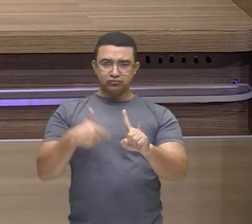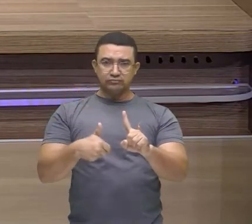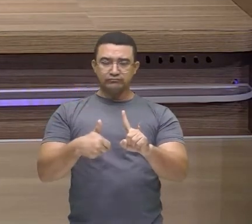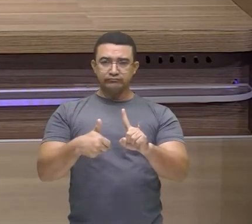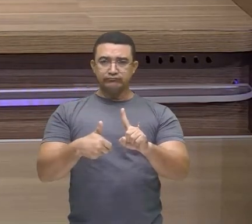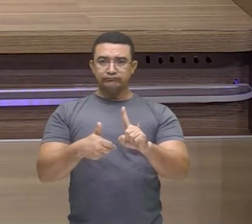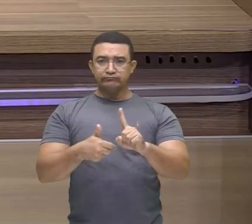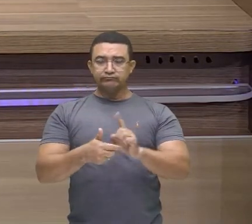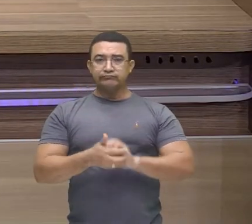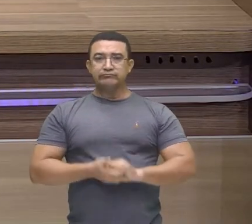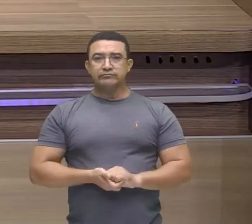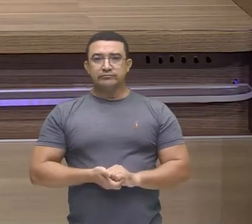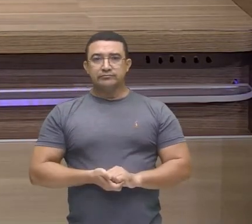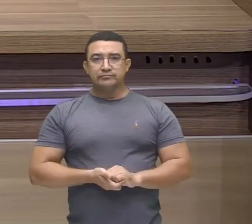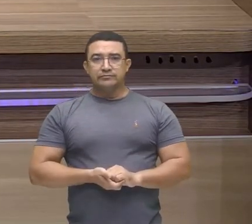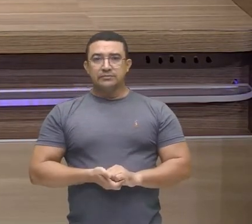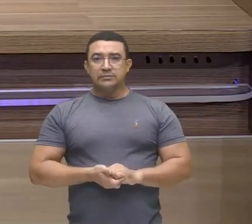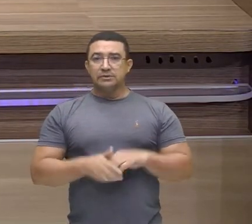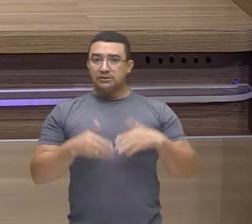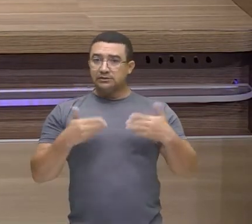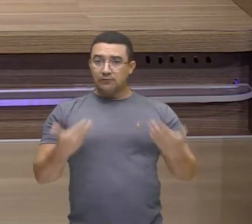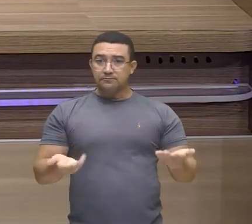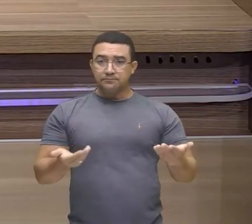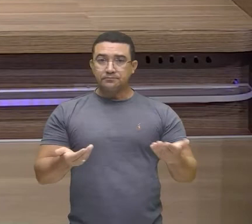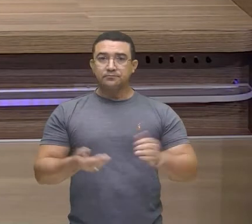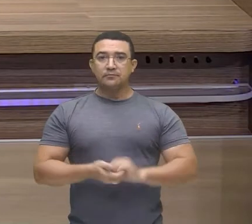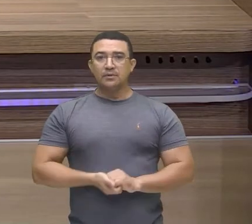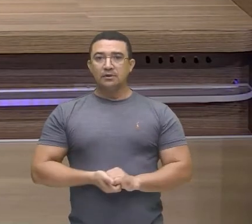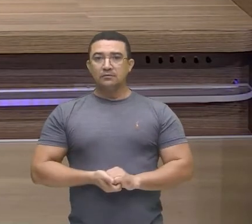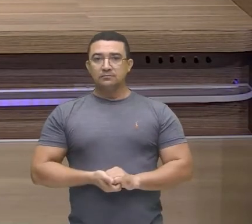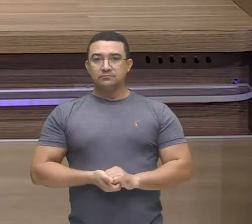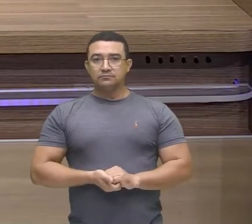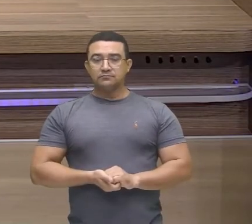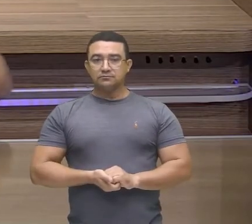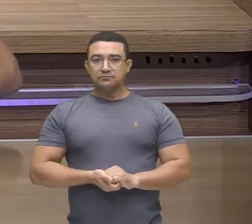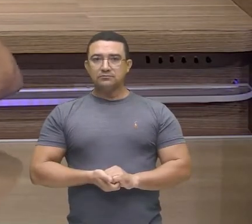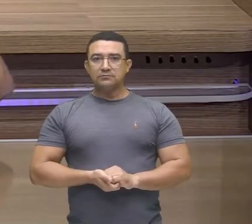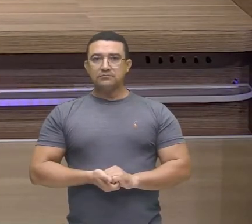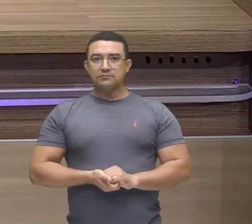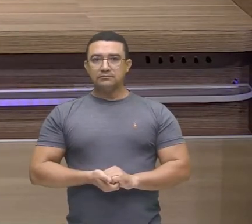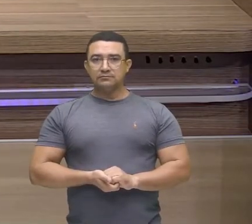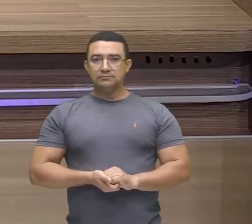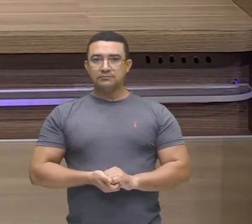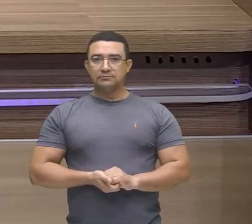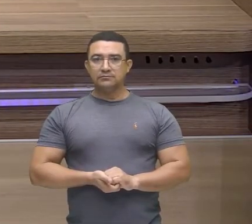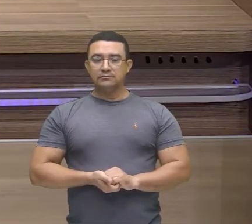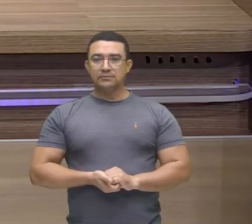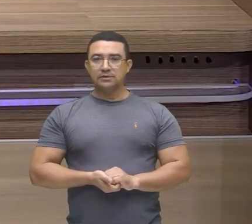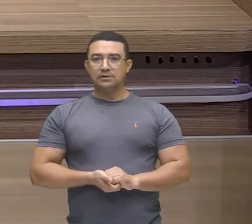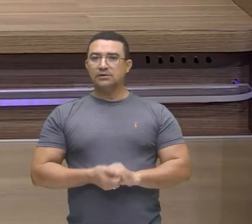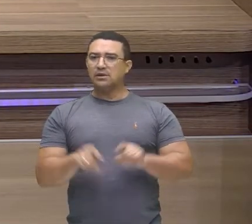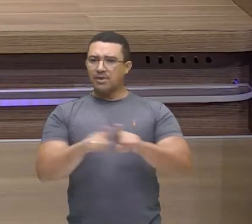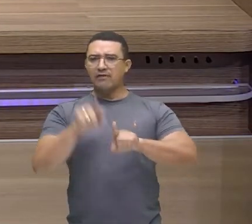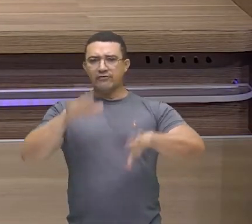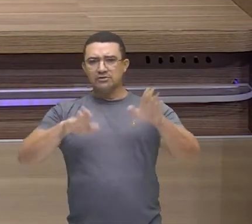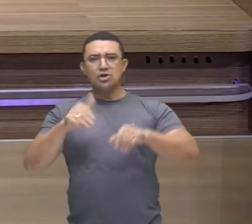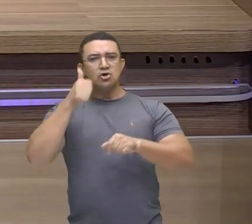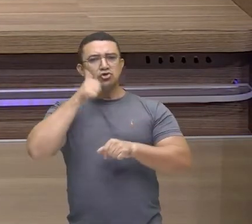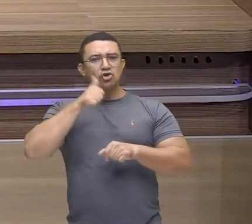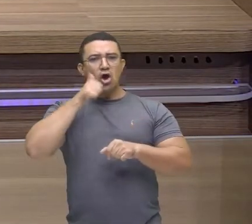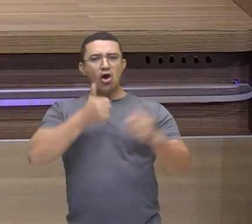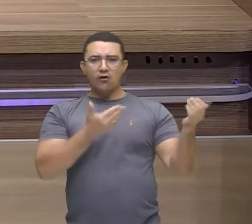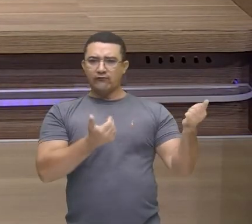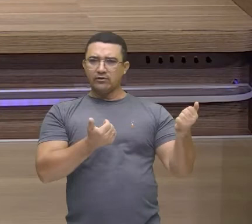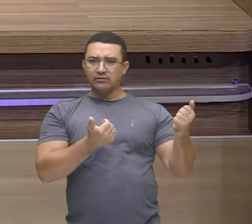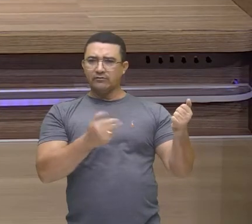para qualquer outro motivo, que não justifica. Ela sai pelo meio das casas, porque vai aquele grupo de colegas e dobra a rua. Ela